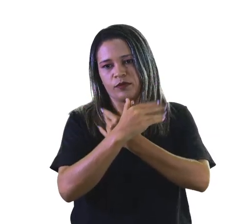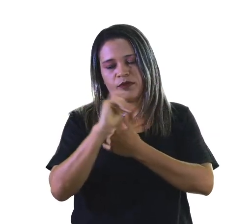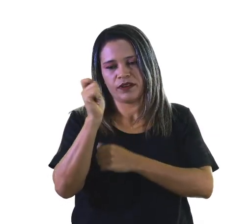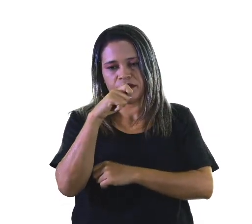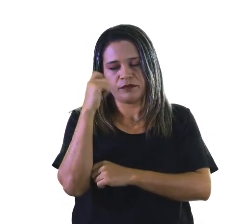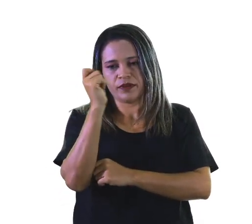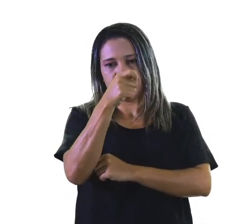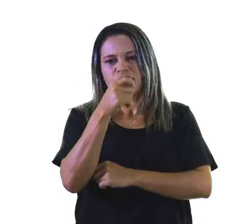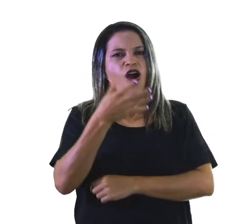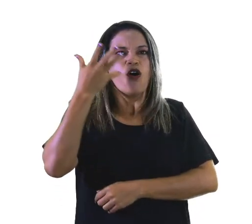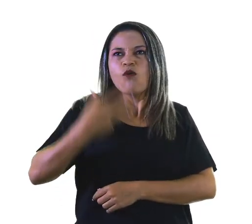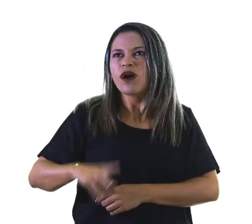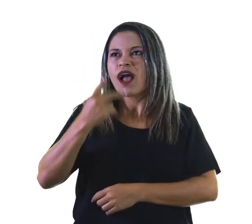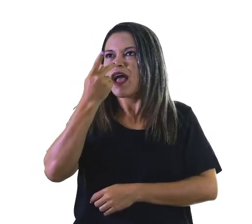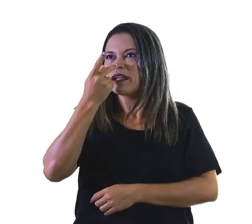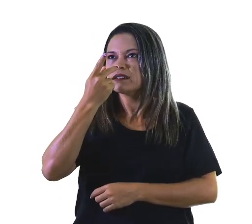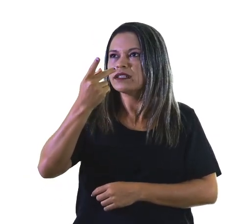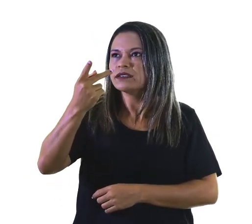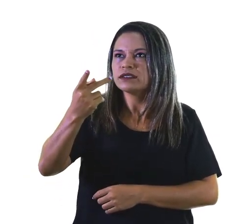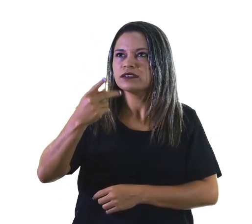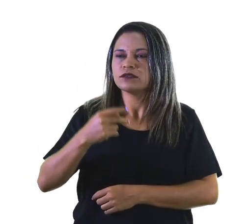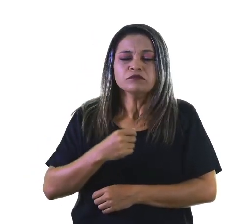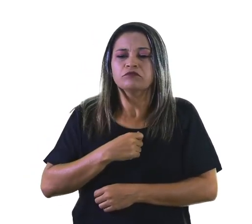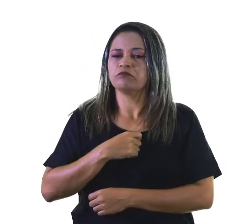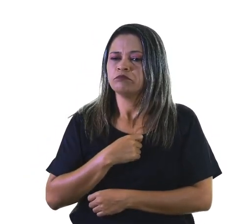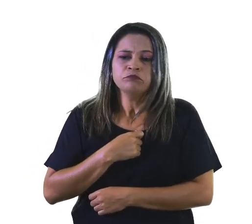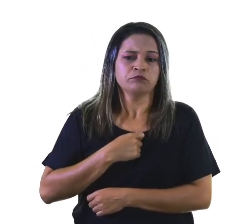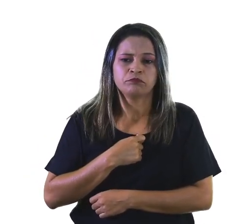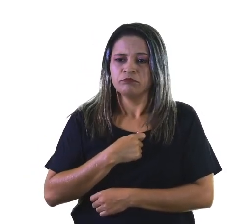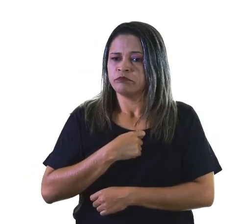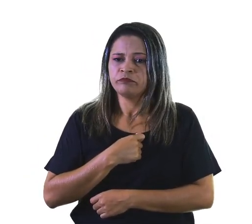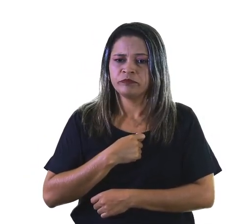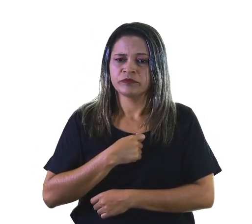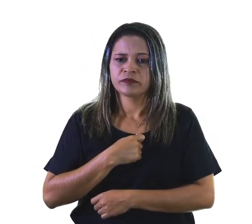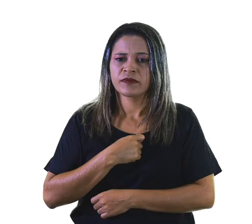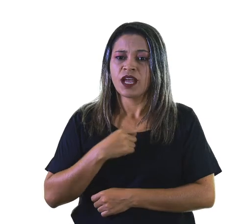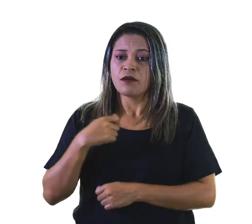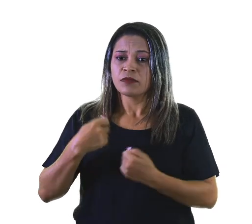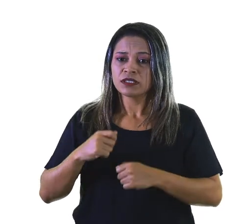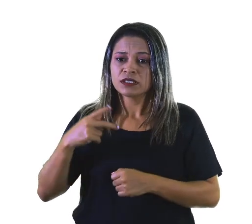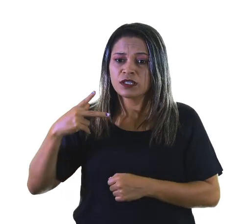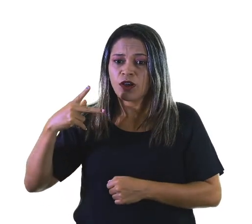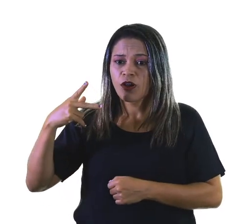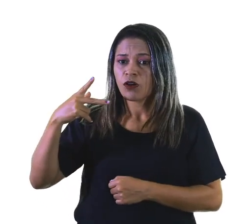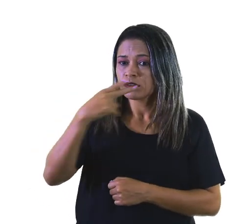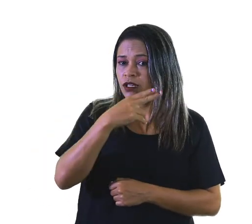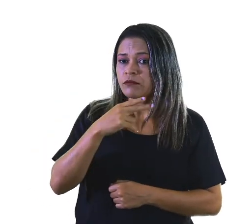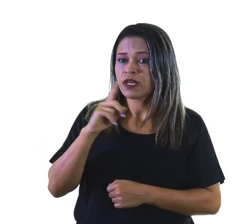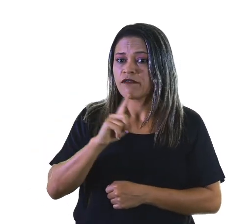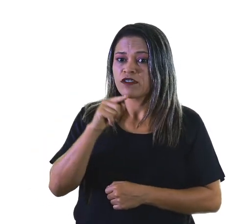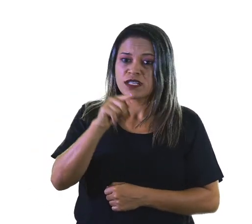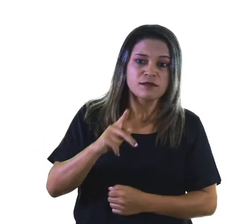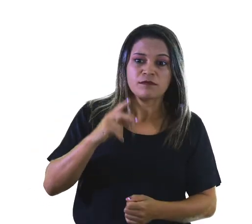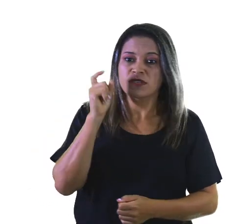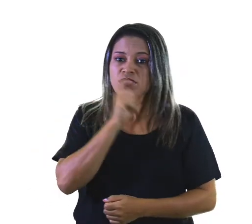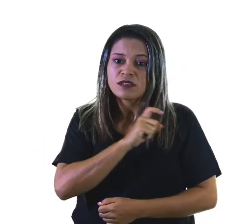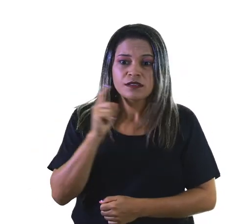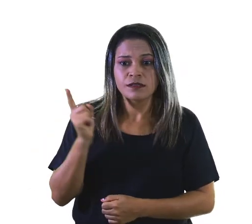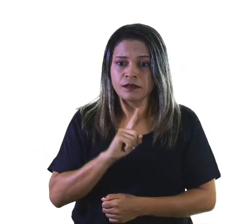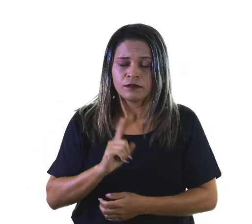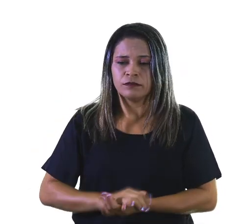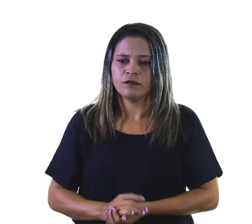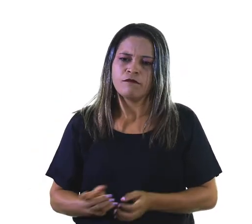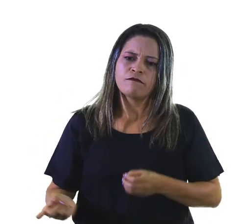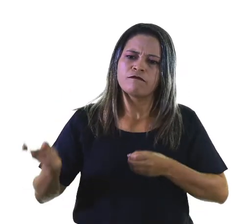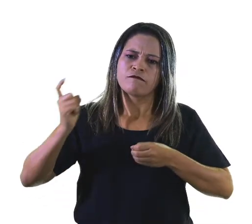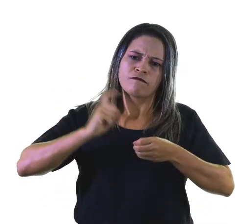este nariz, soluçou Pinóquio. Terás que te portar bem e não mentir.